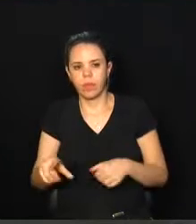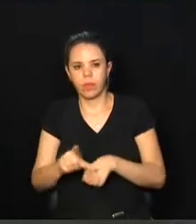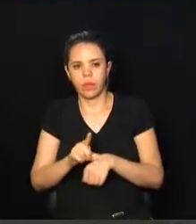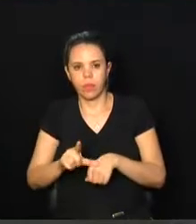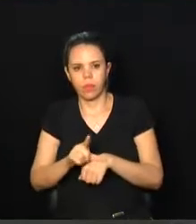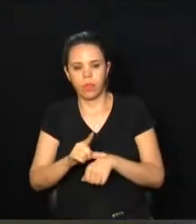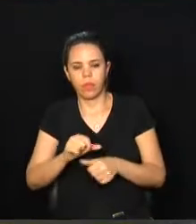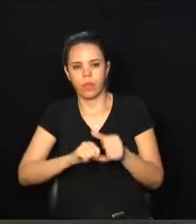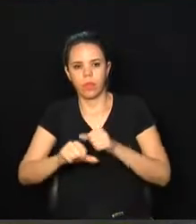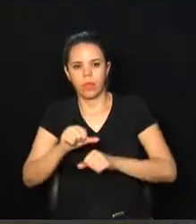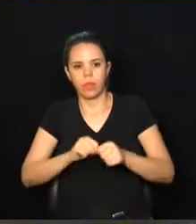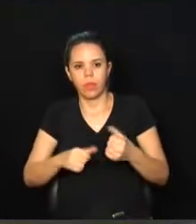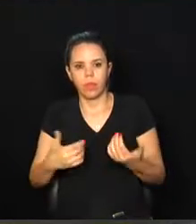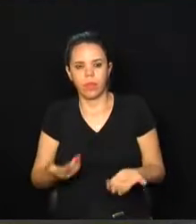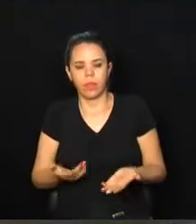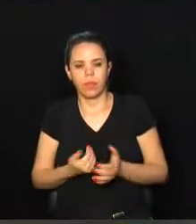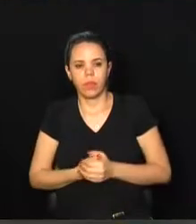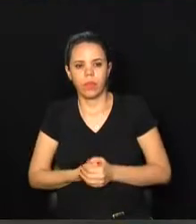legislação mudou,